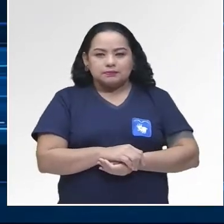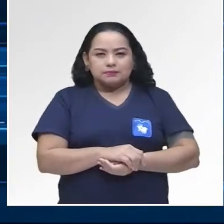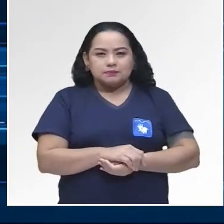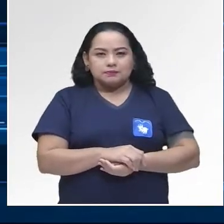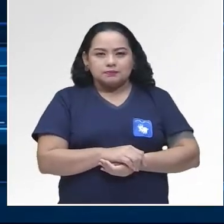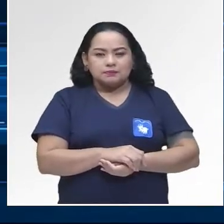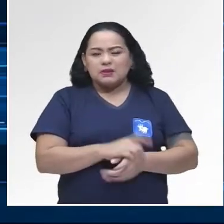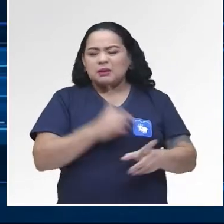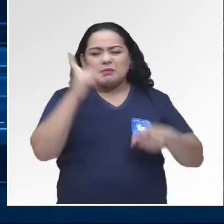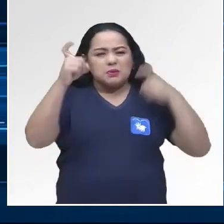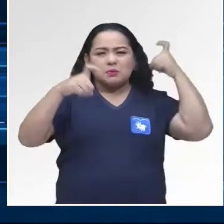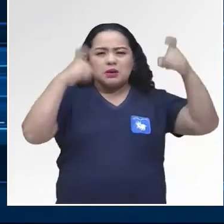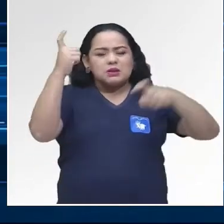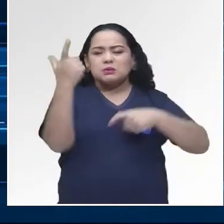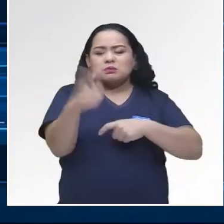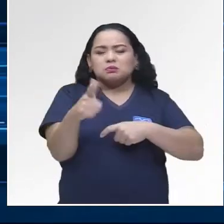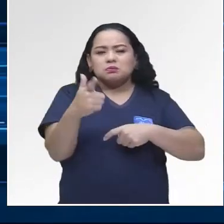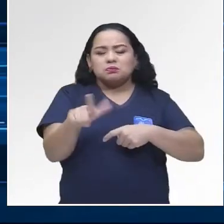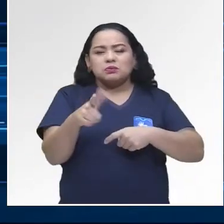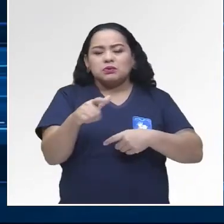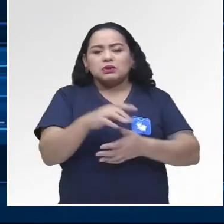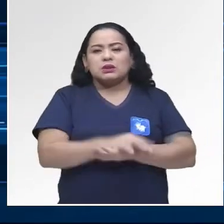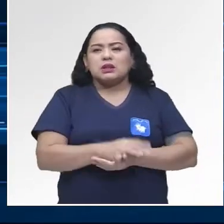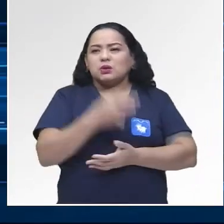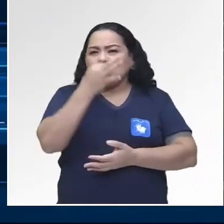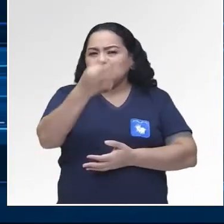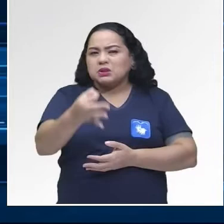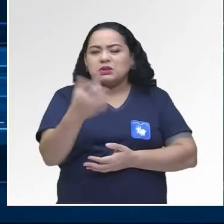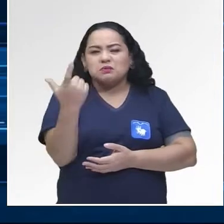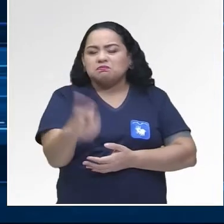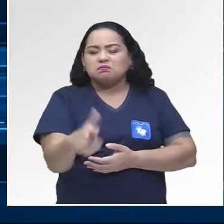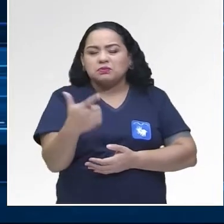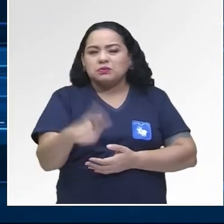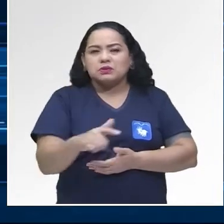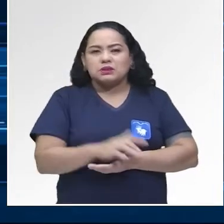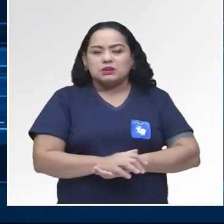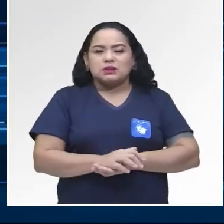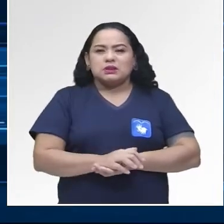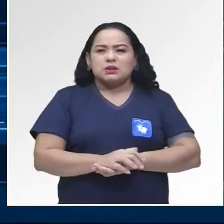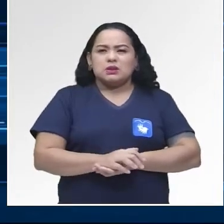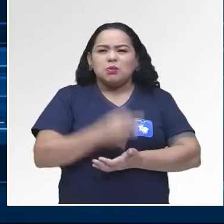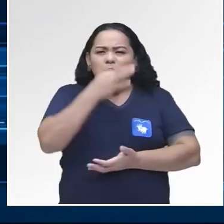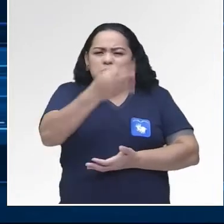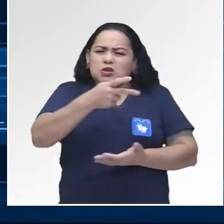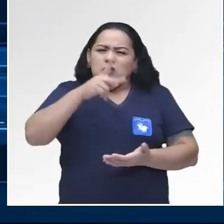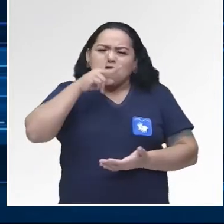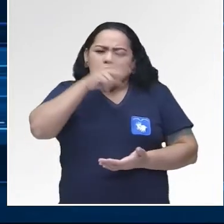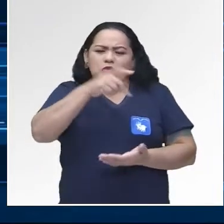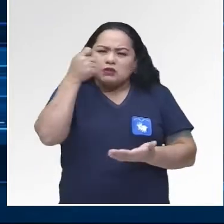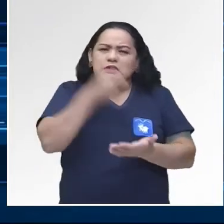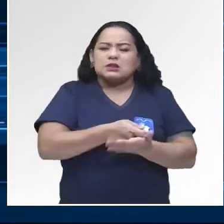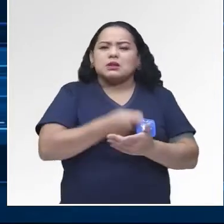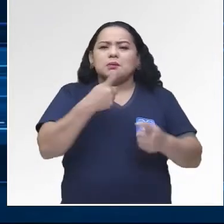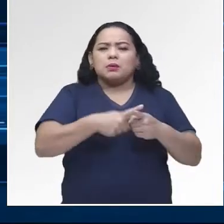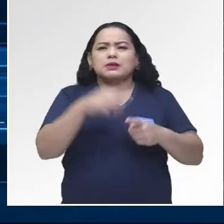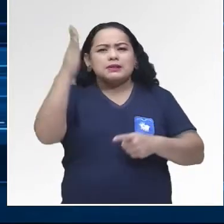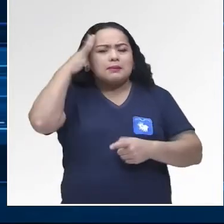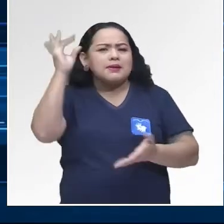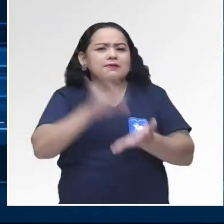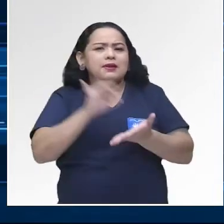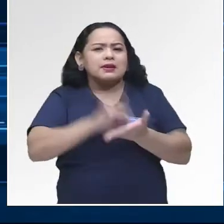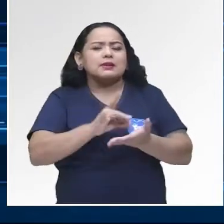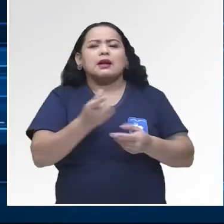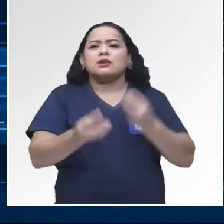está preocupado em buscar essa criticidade, fazer uma crítica mais radical, né, para saber o que é,